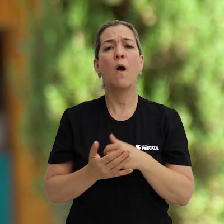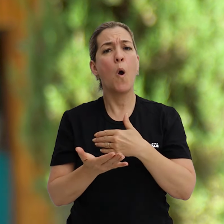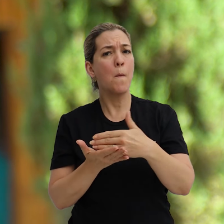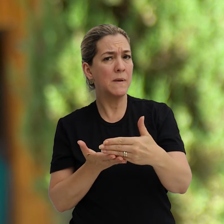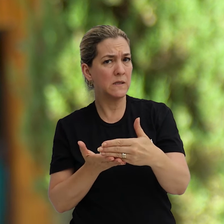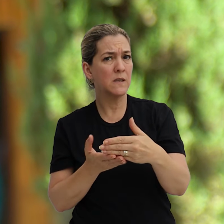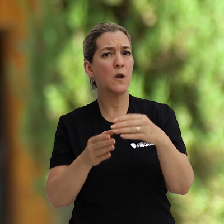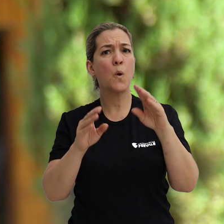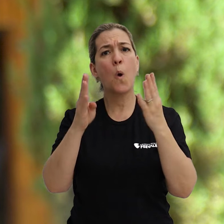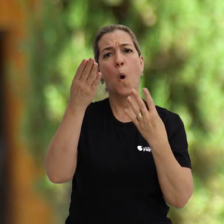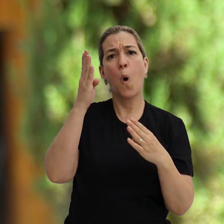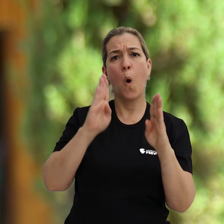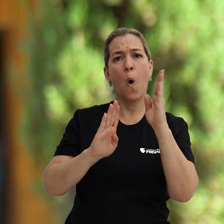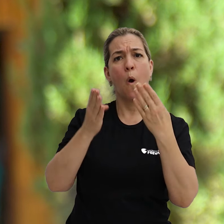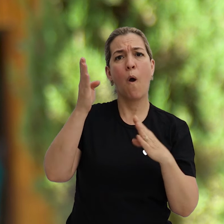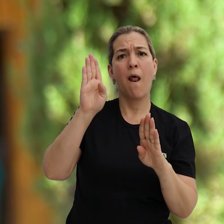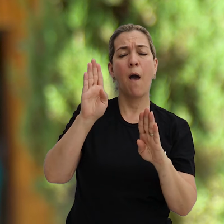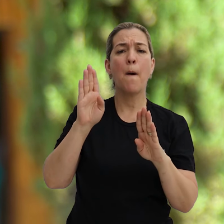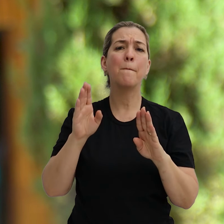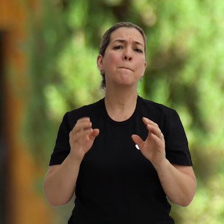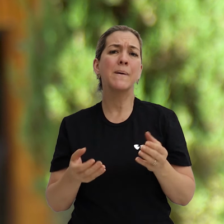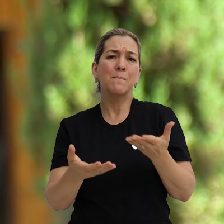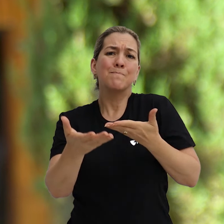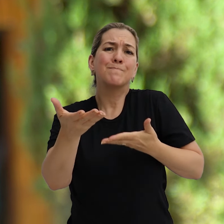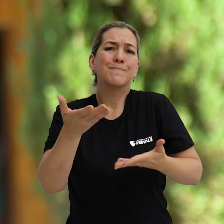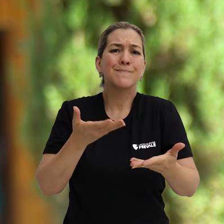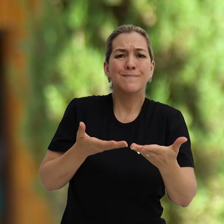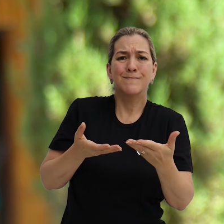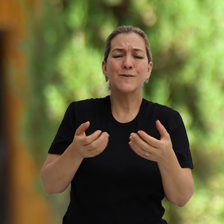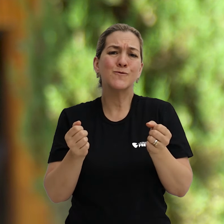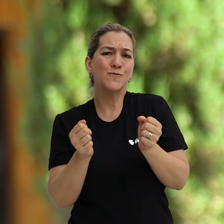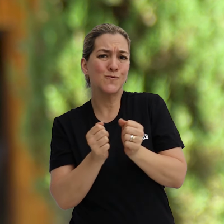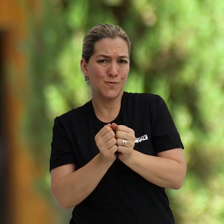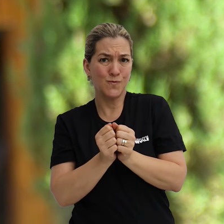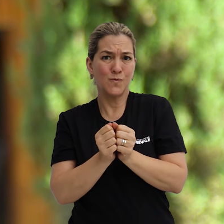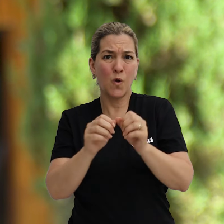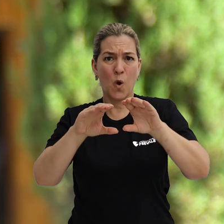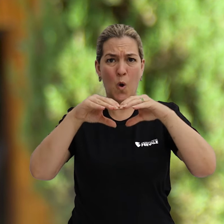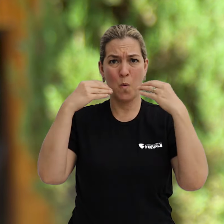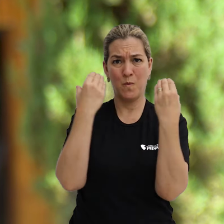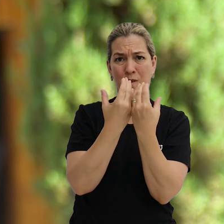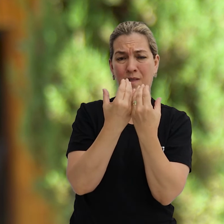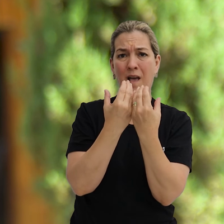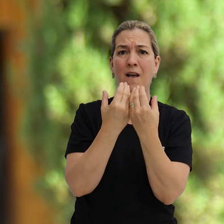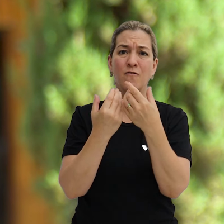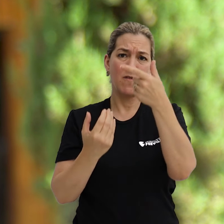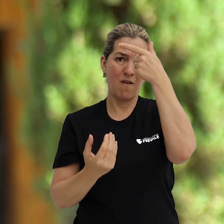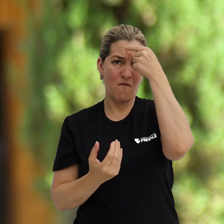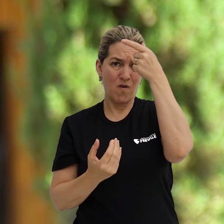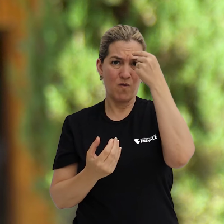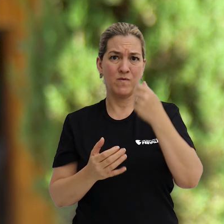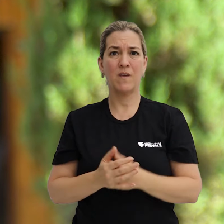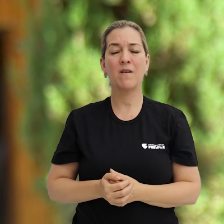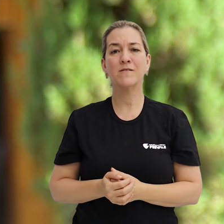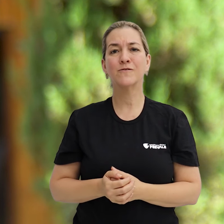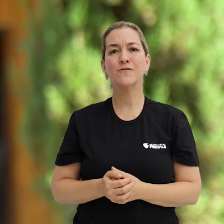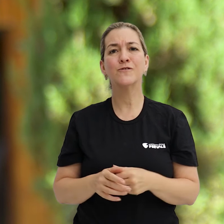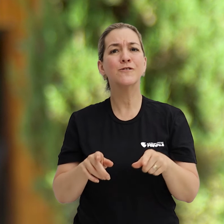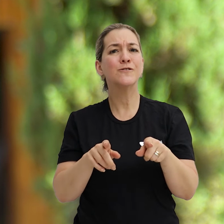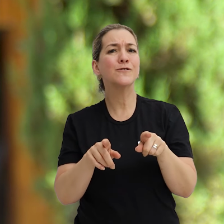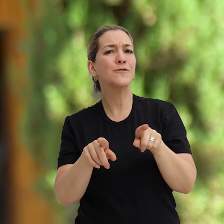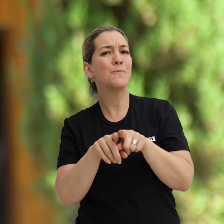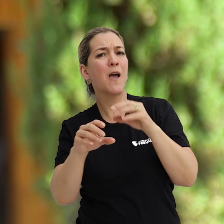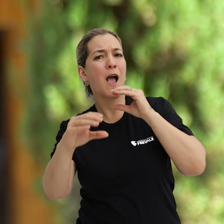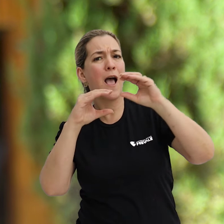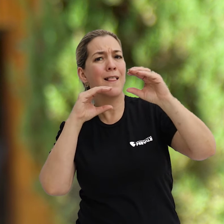comecei no coral para me integrar junto à comunidade da universidade. E